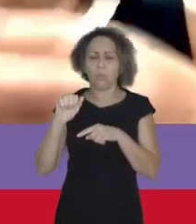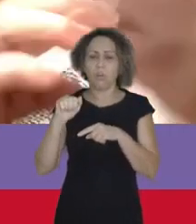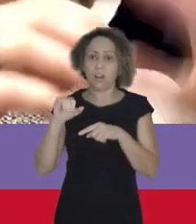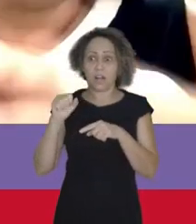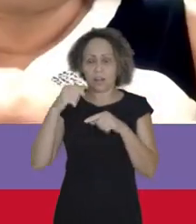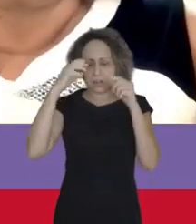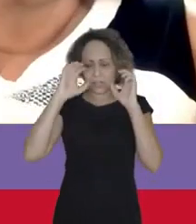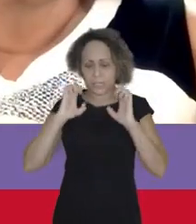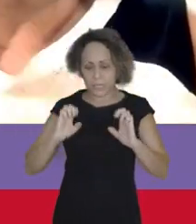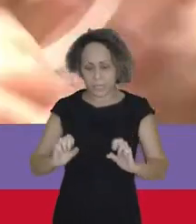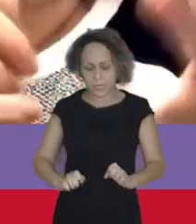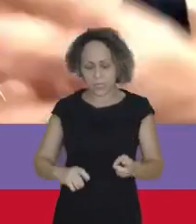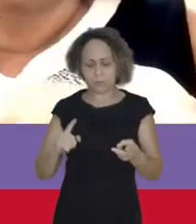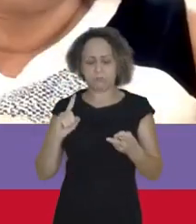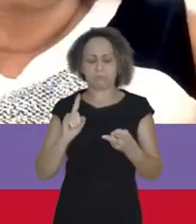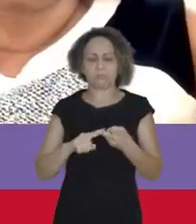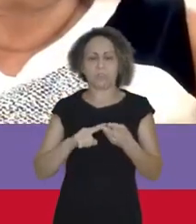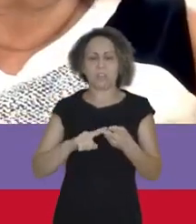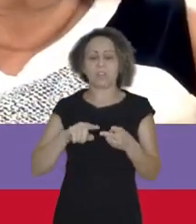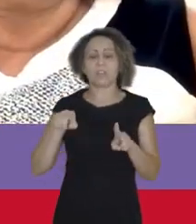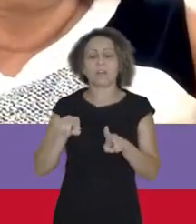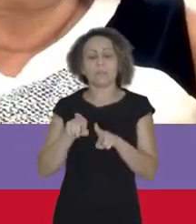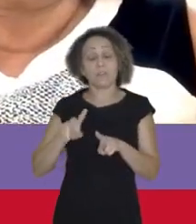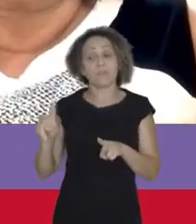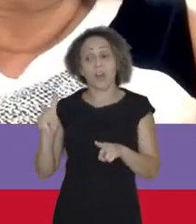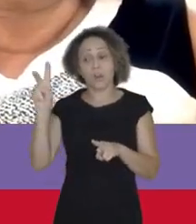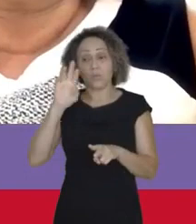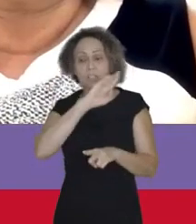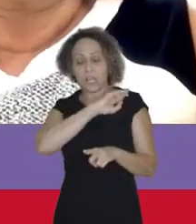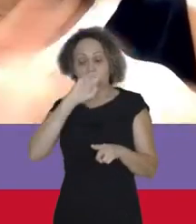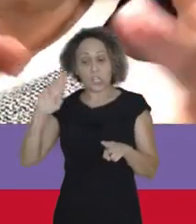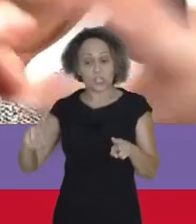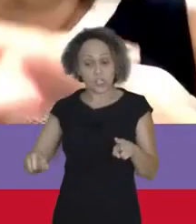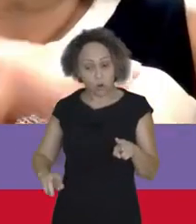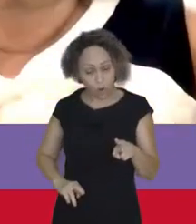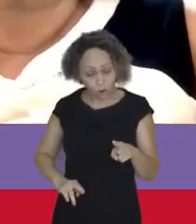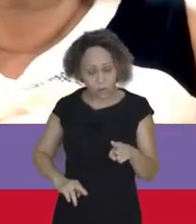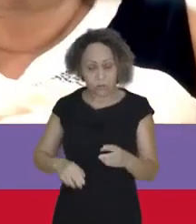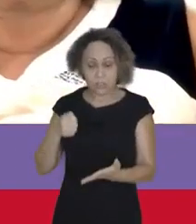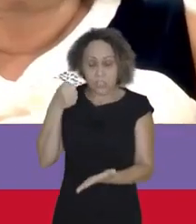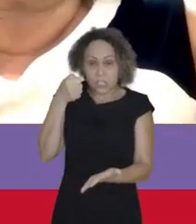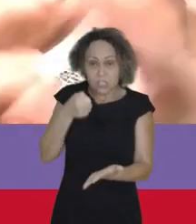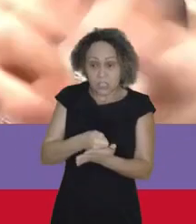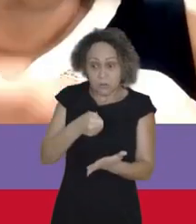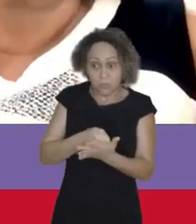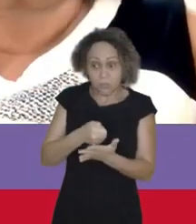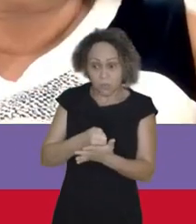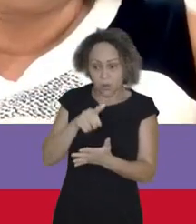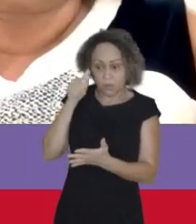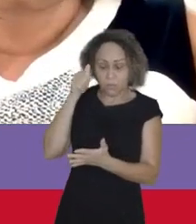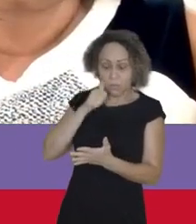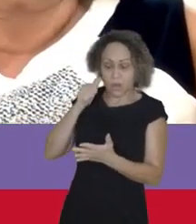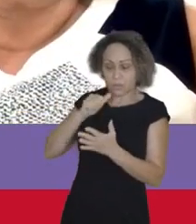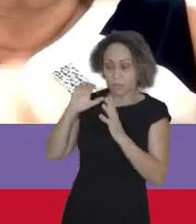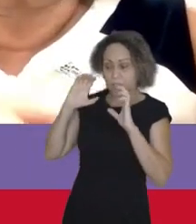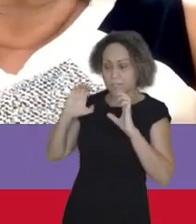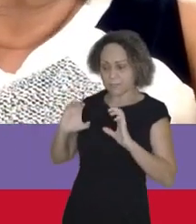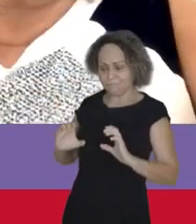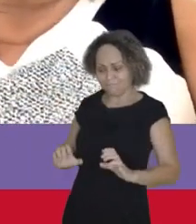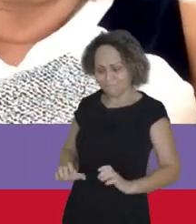determinadas vertentes religiosas, que impõem, né, para as cidadãs, principalmente para as